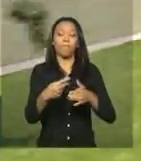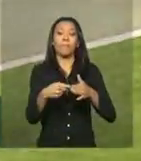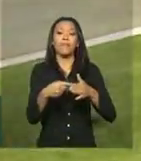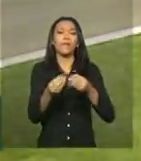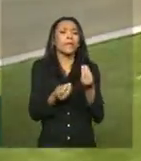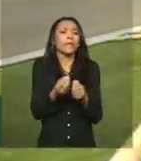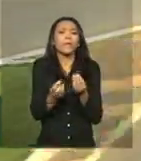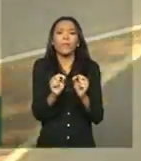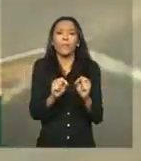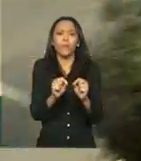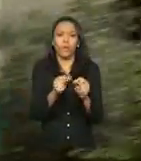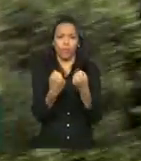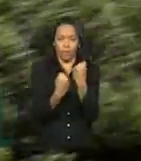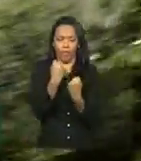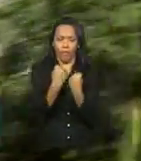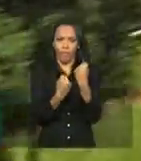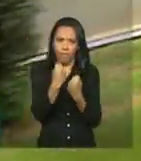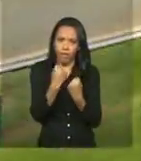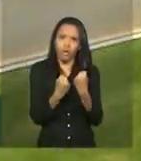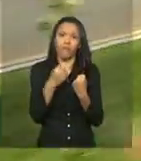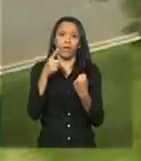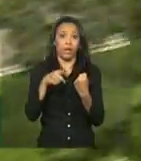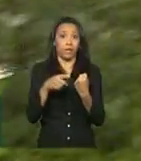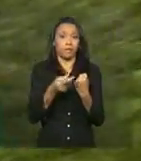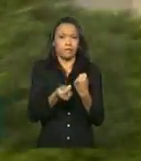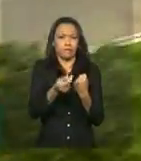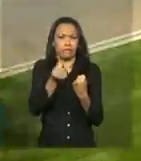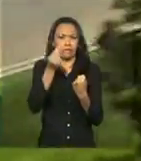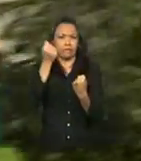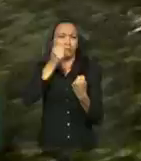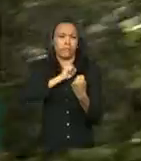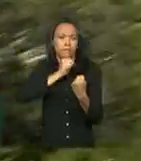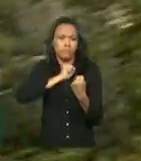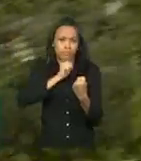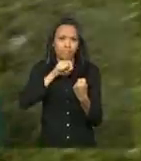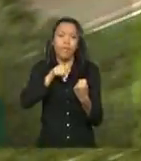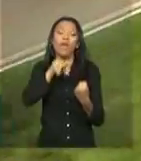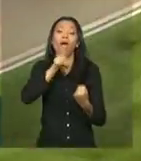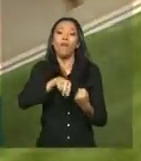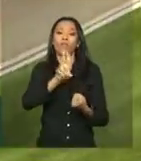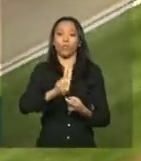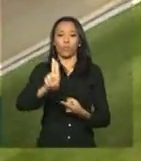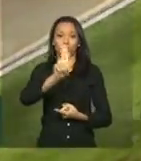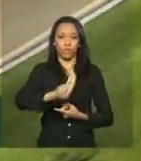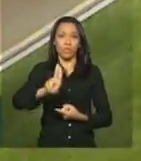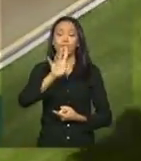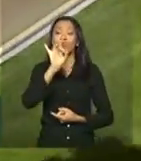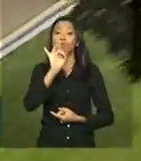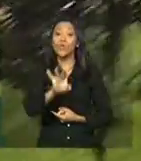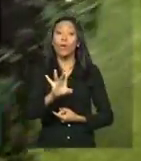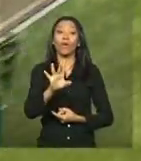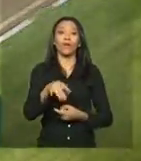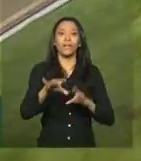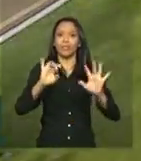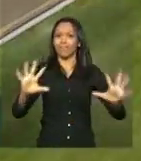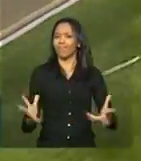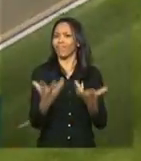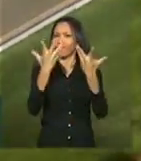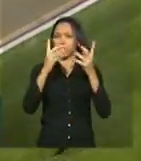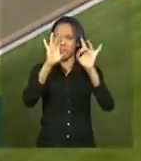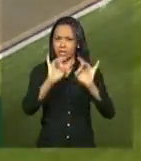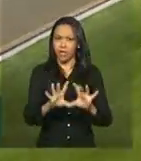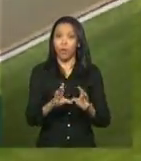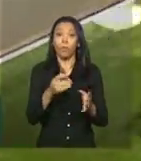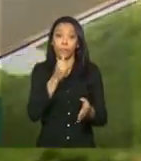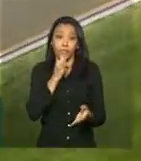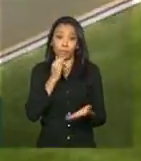que é um veículo, enfim, uma relíquia, um automóvel utilizado apenas em ocasiões especiais, como, por exemplo, o dia de